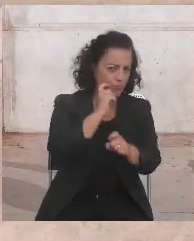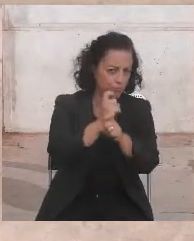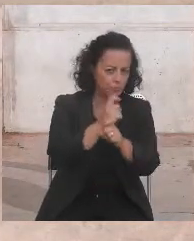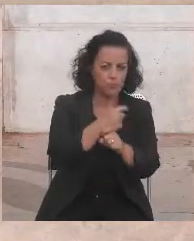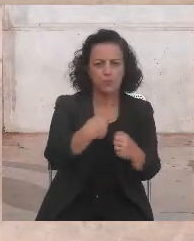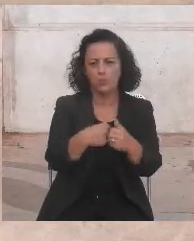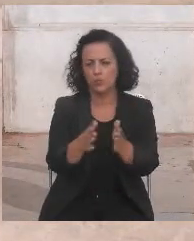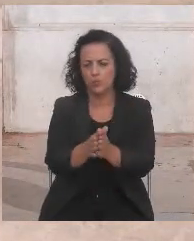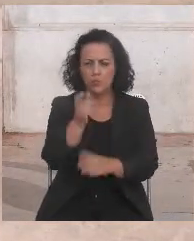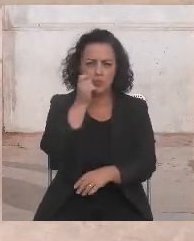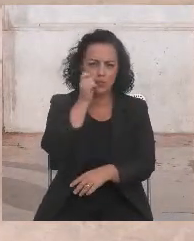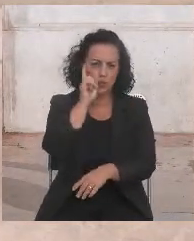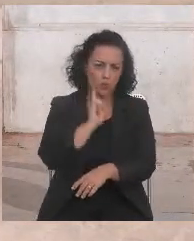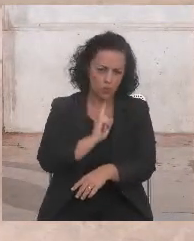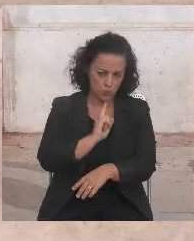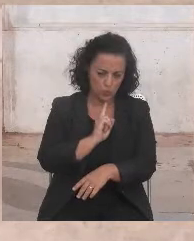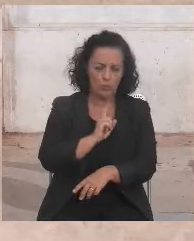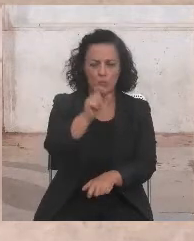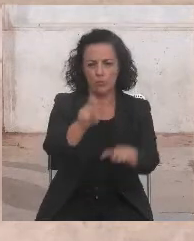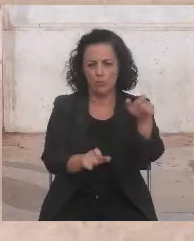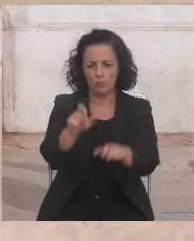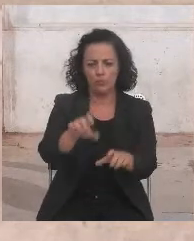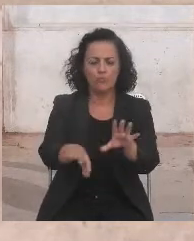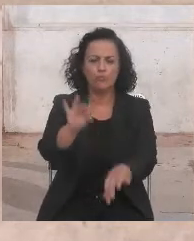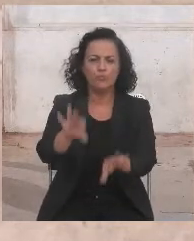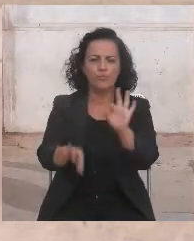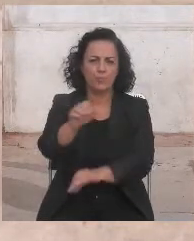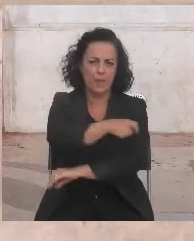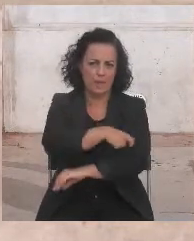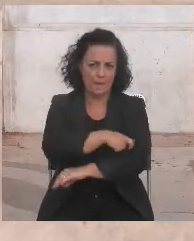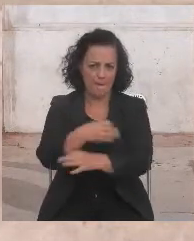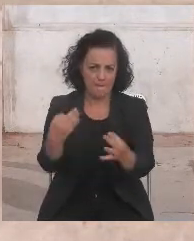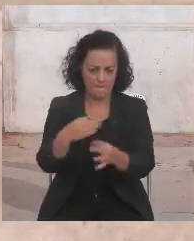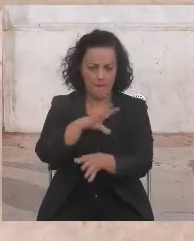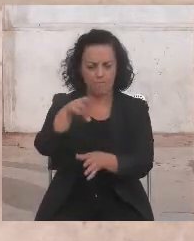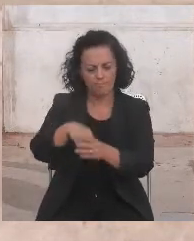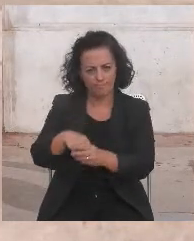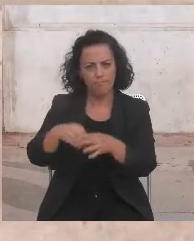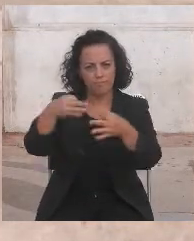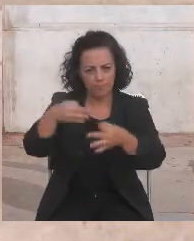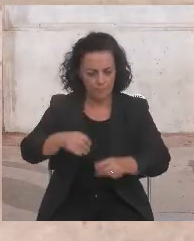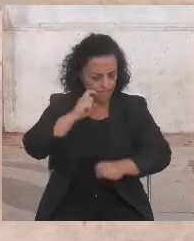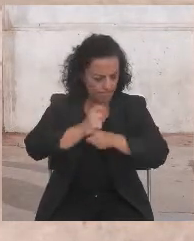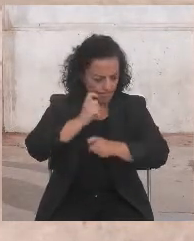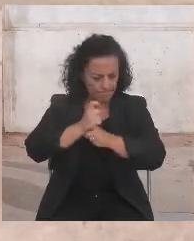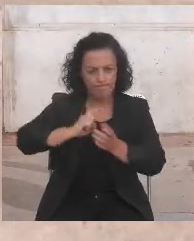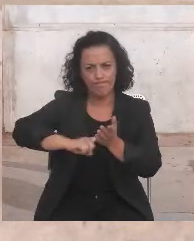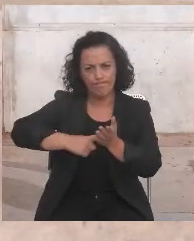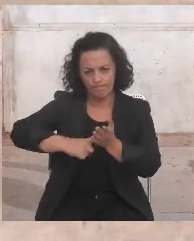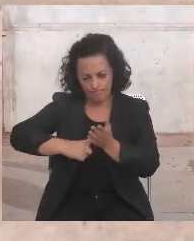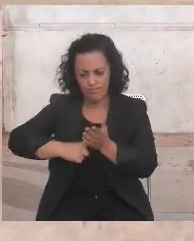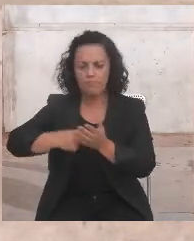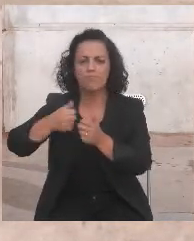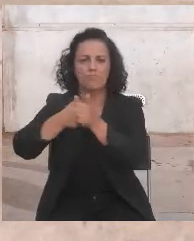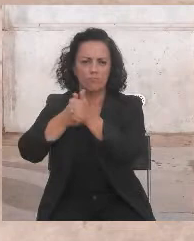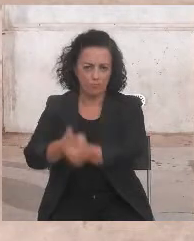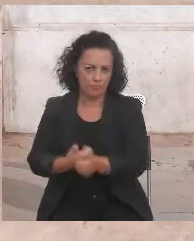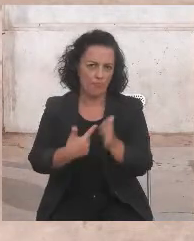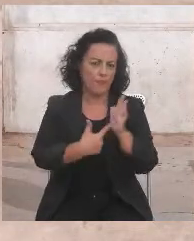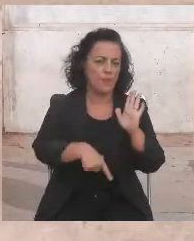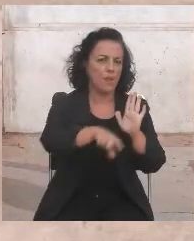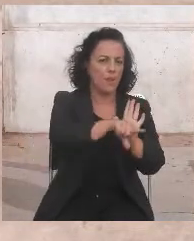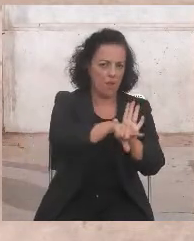dos cidadãos, das cidadãs e dos cidadãos eleitos como membros da Assembleia Municipal de Lisboa, nos termos da